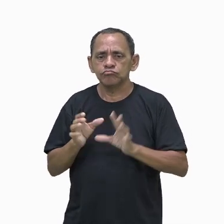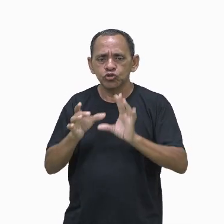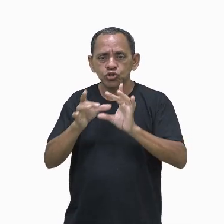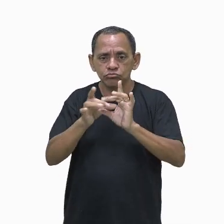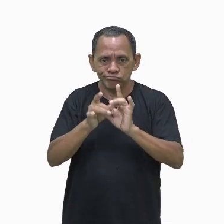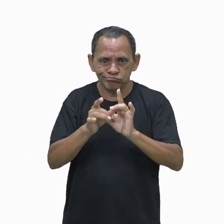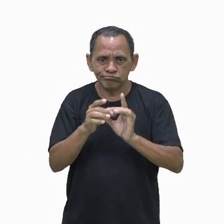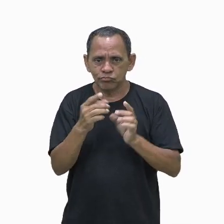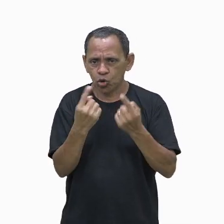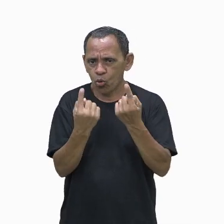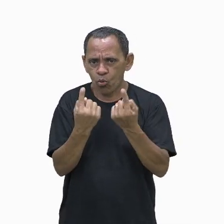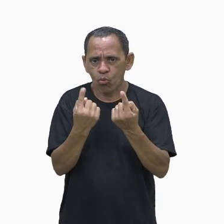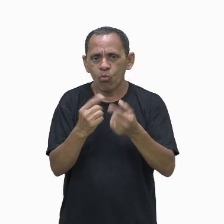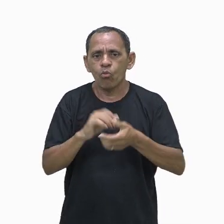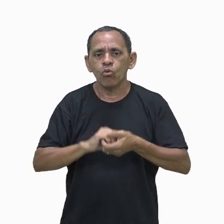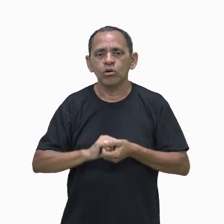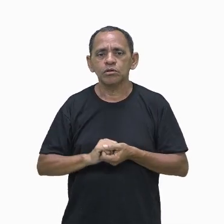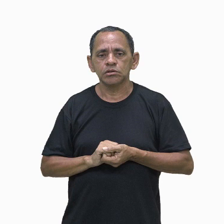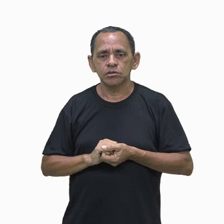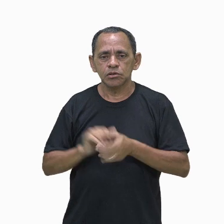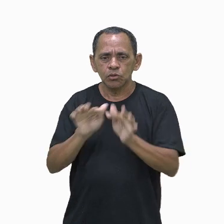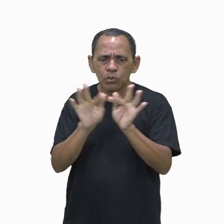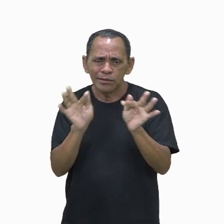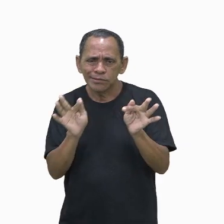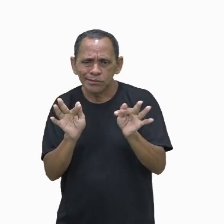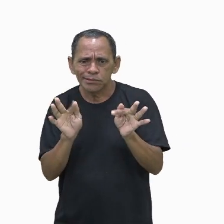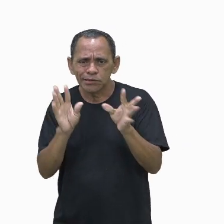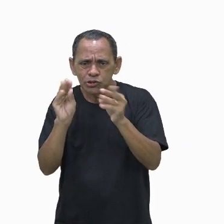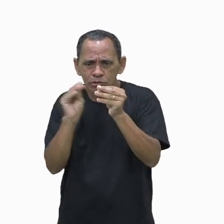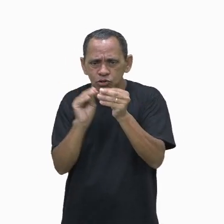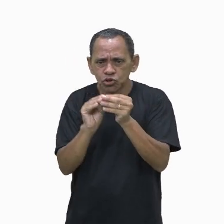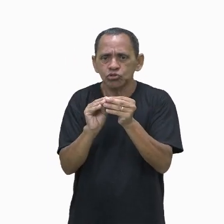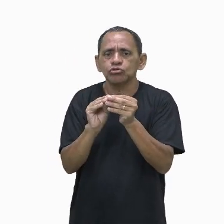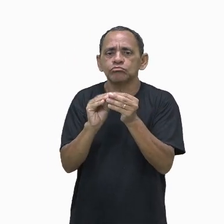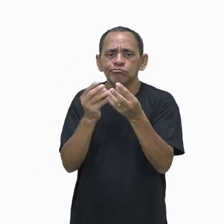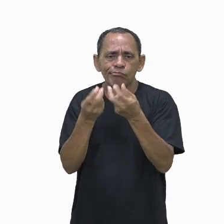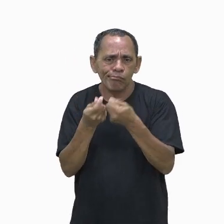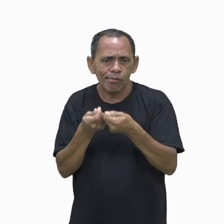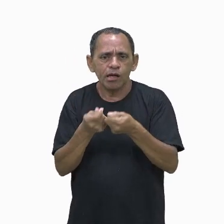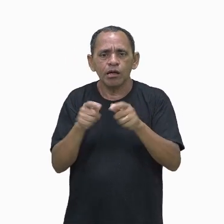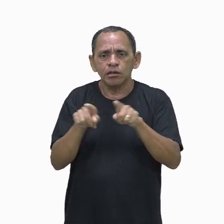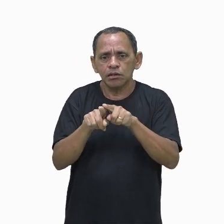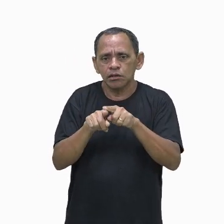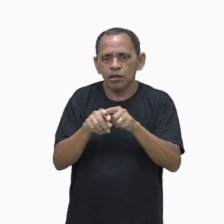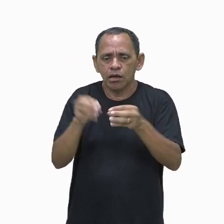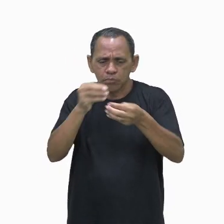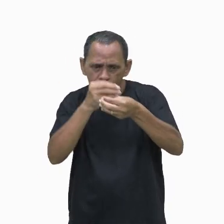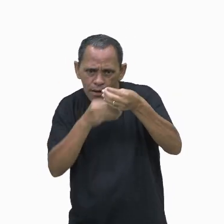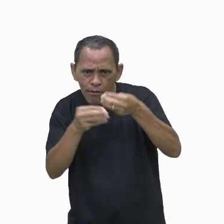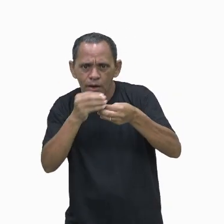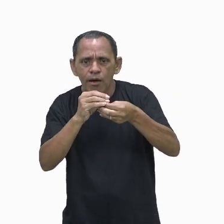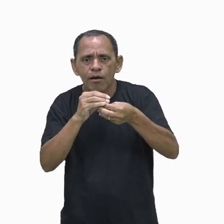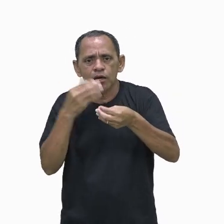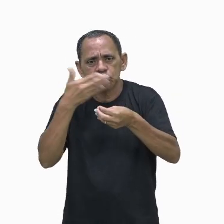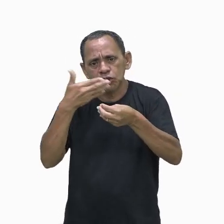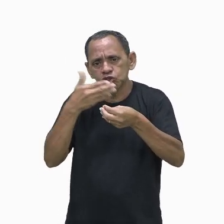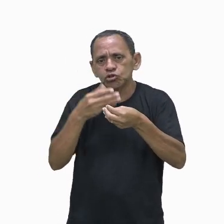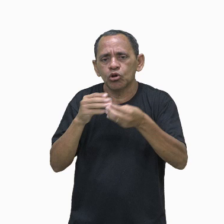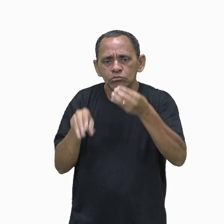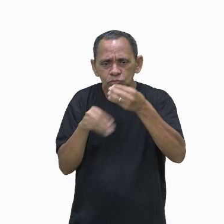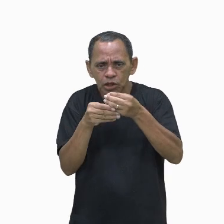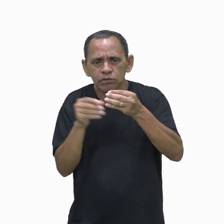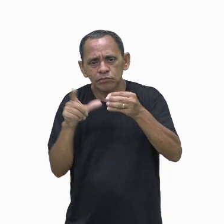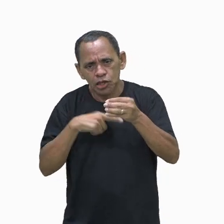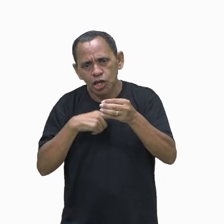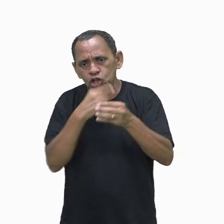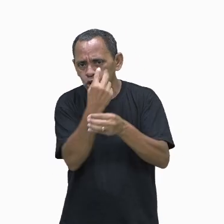de desidratação, né? Quando se trata da sacarose, né, esse disacarídeo, a composição dela são dois